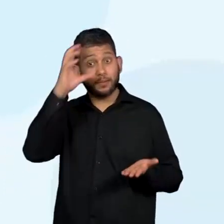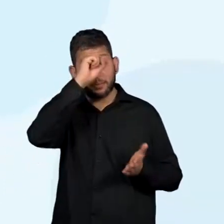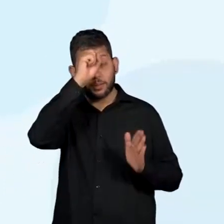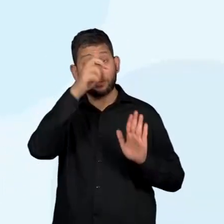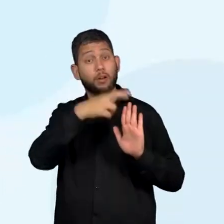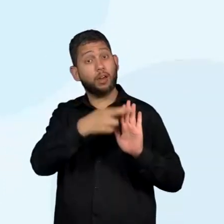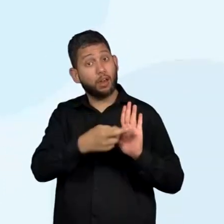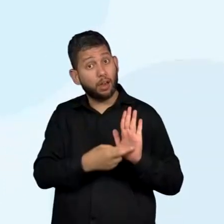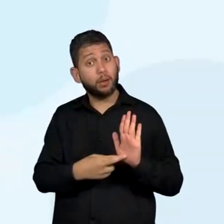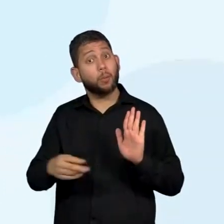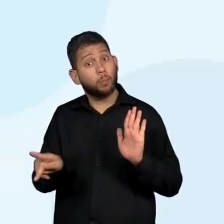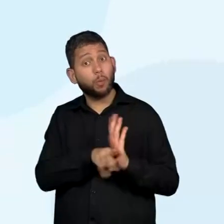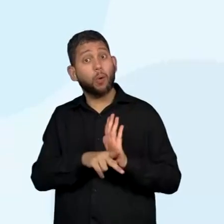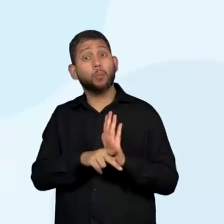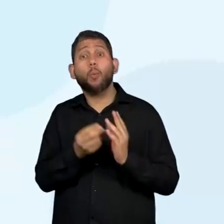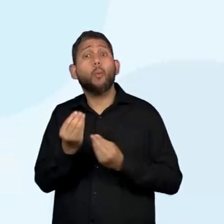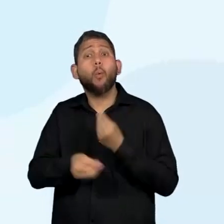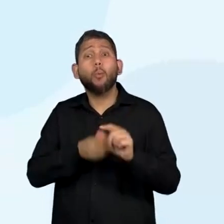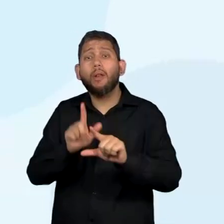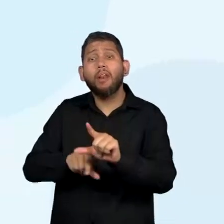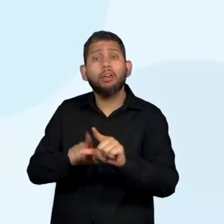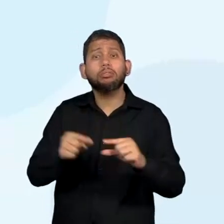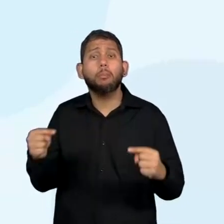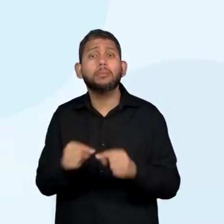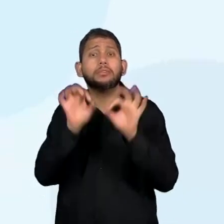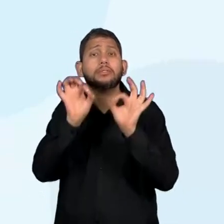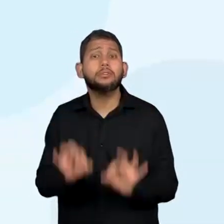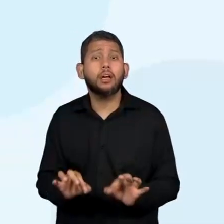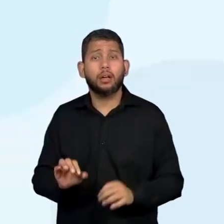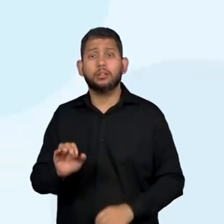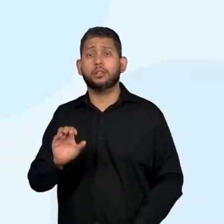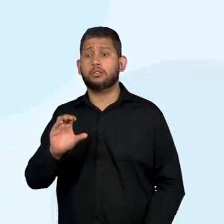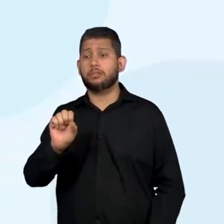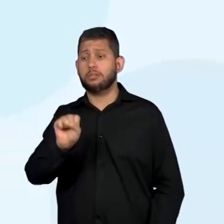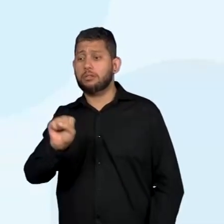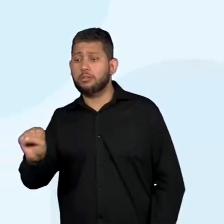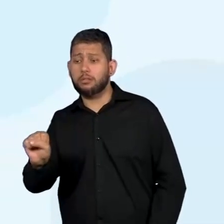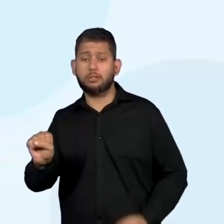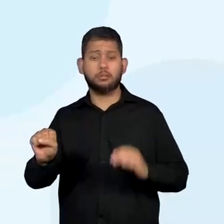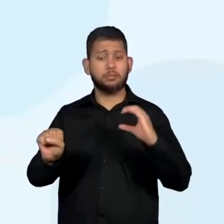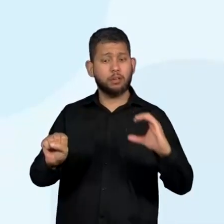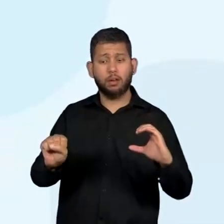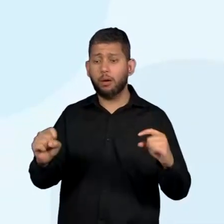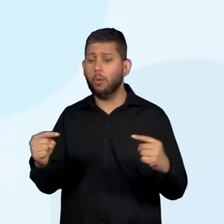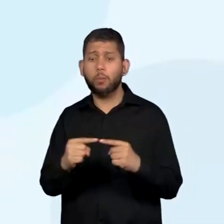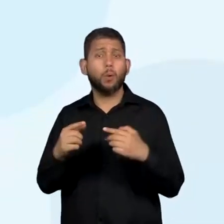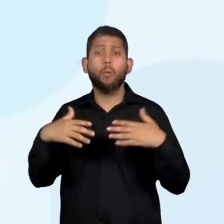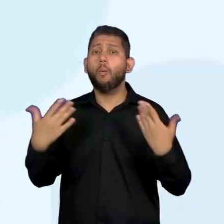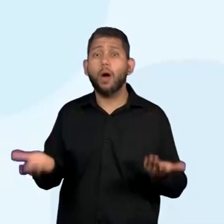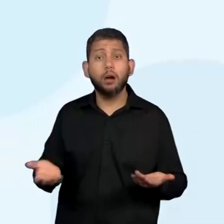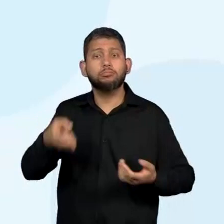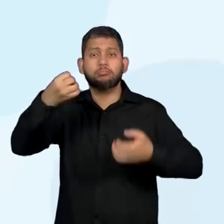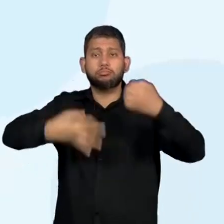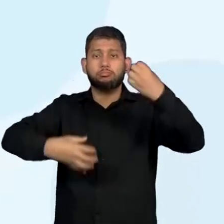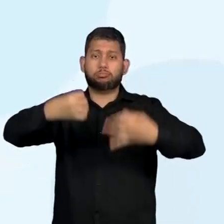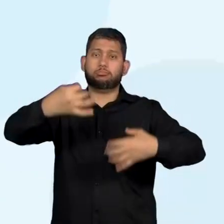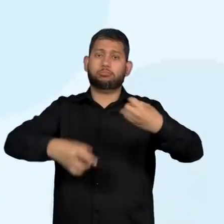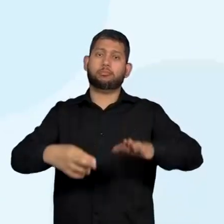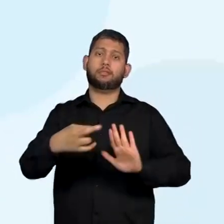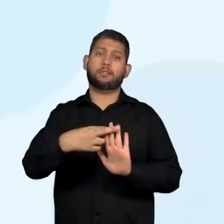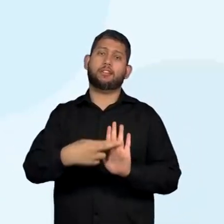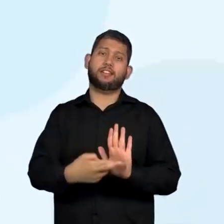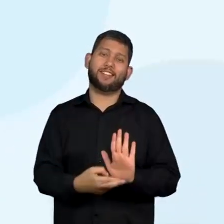regras ortográficas para as palavras terminadas em ice com um C ou ice com dois